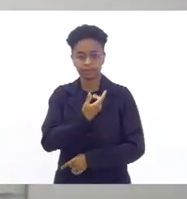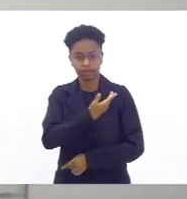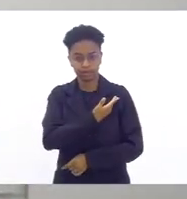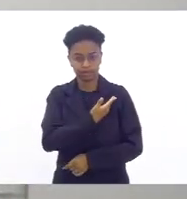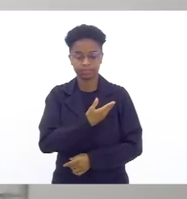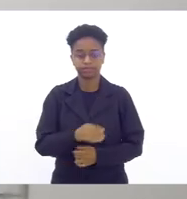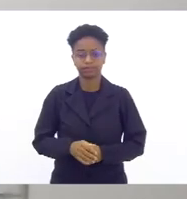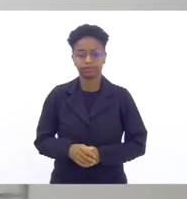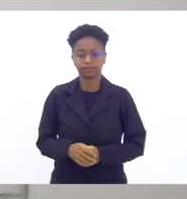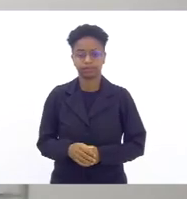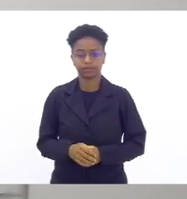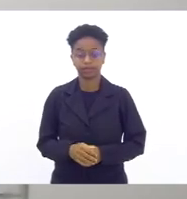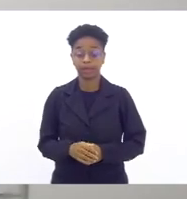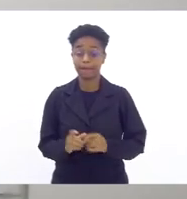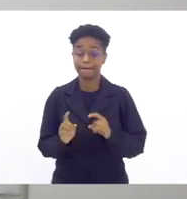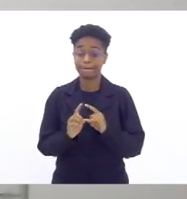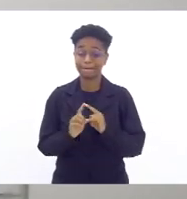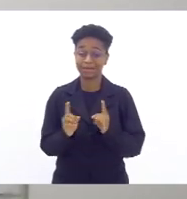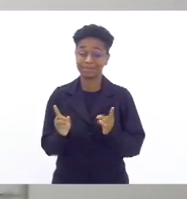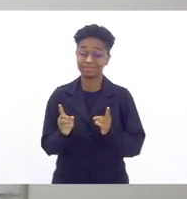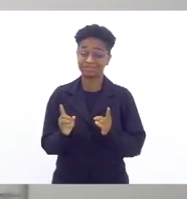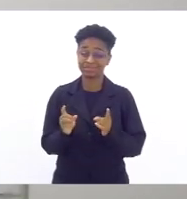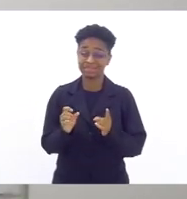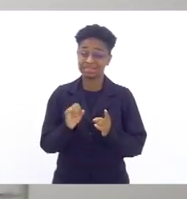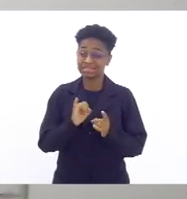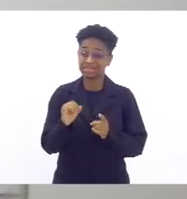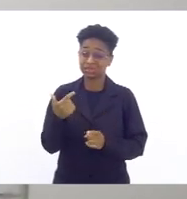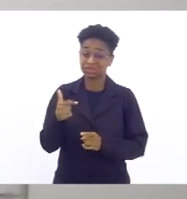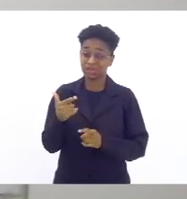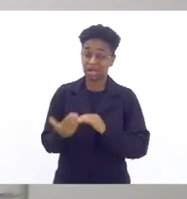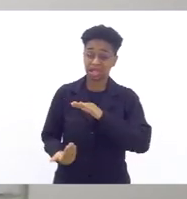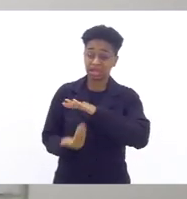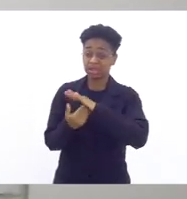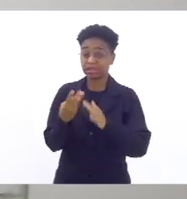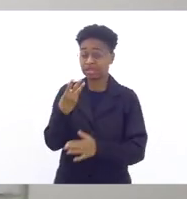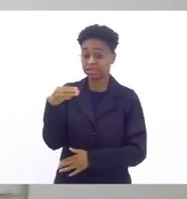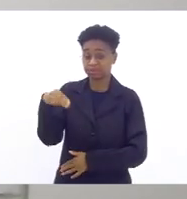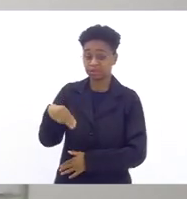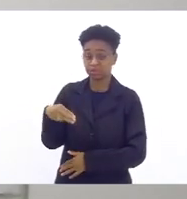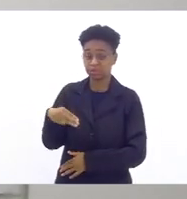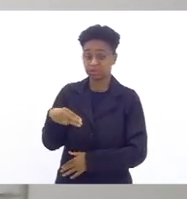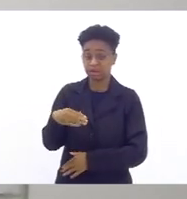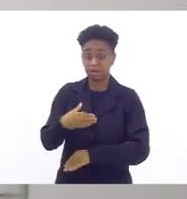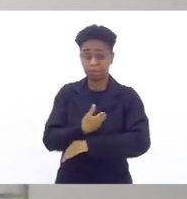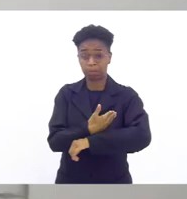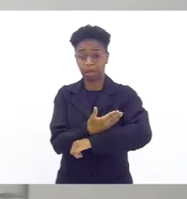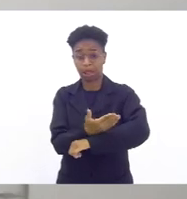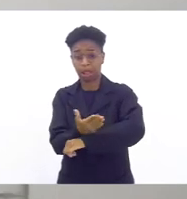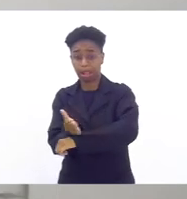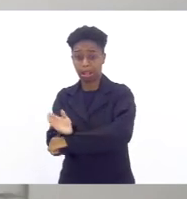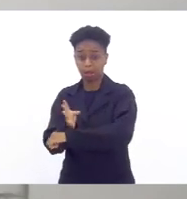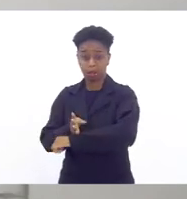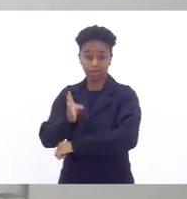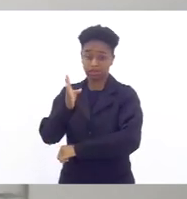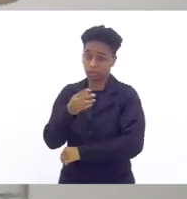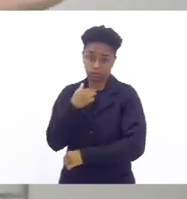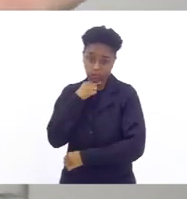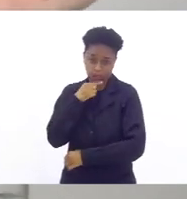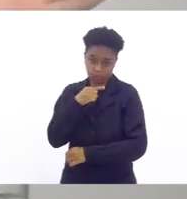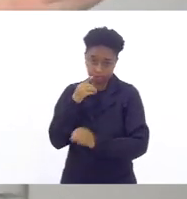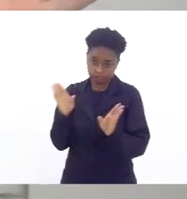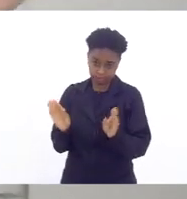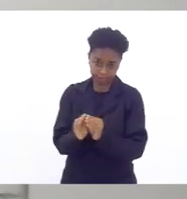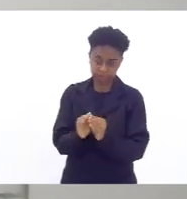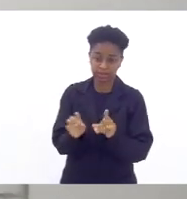lá então se não se não for três minutos a gente vai chegar quatro quatro horas para fazer as conclusões de metade